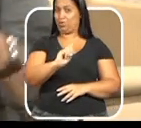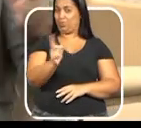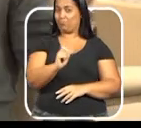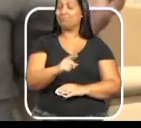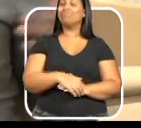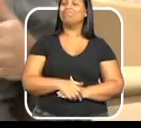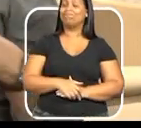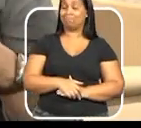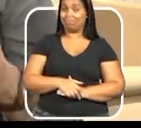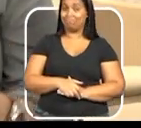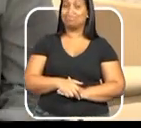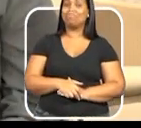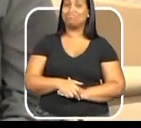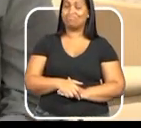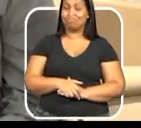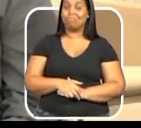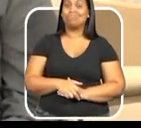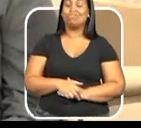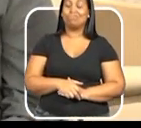está